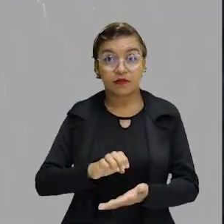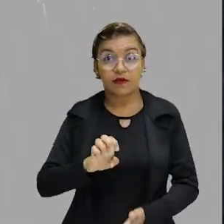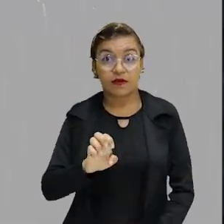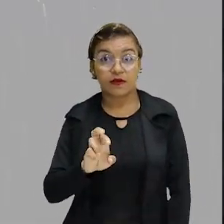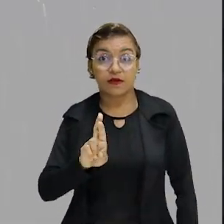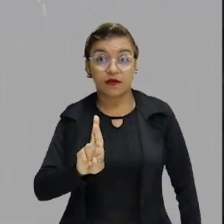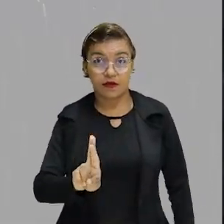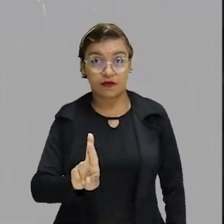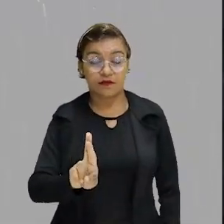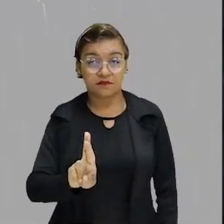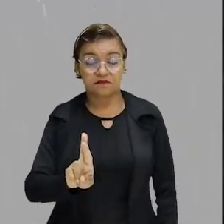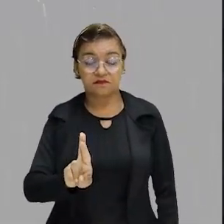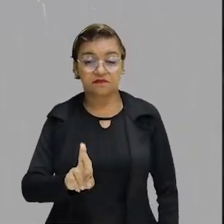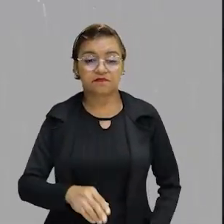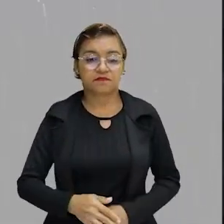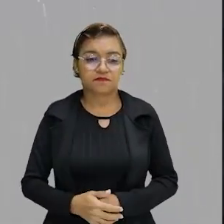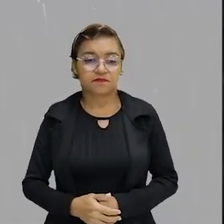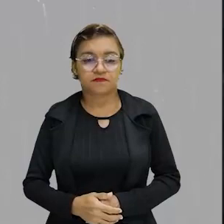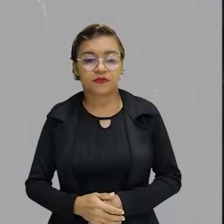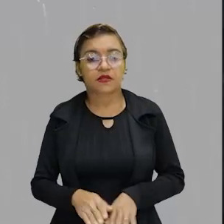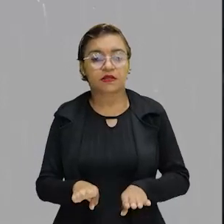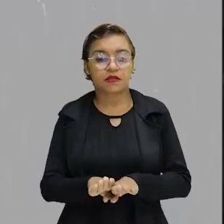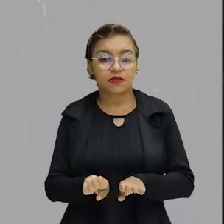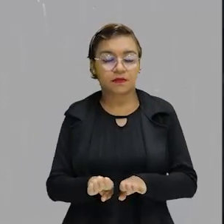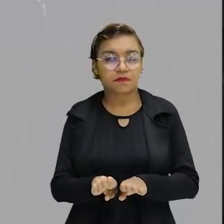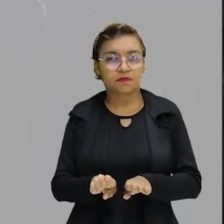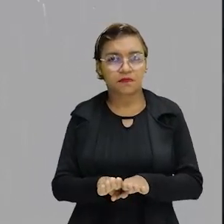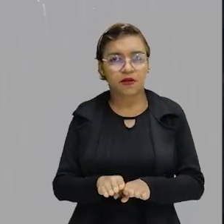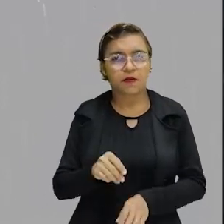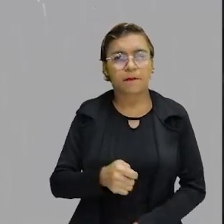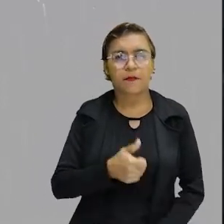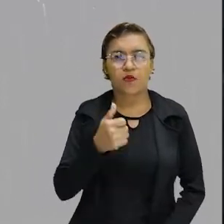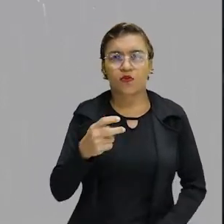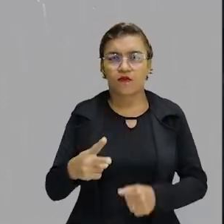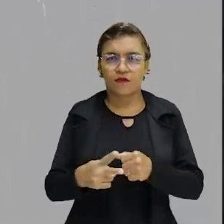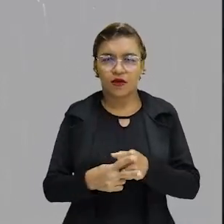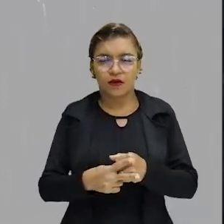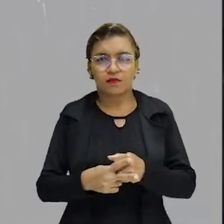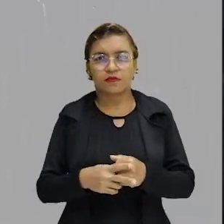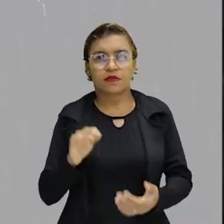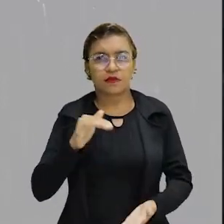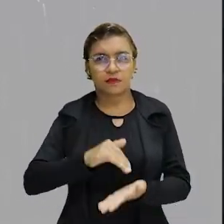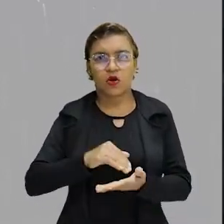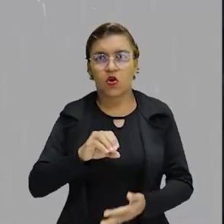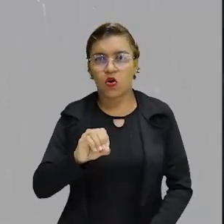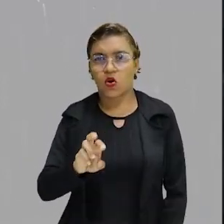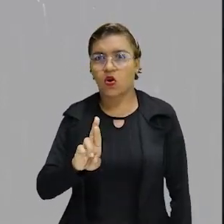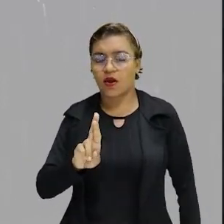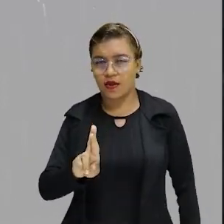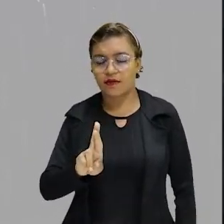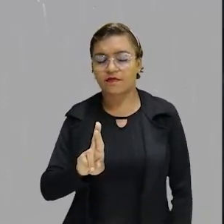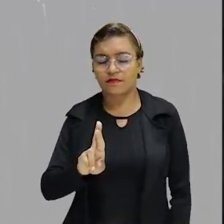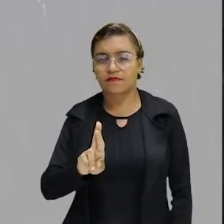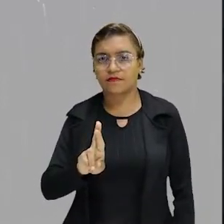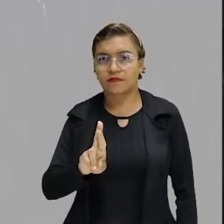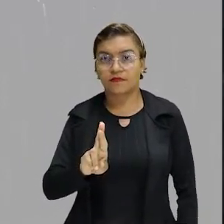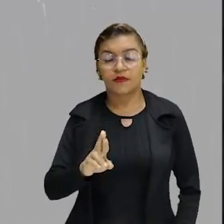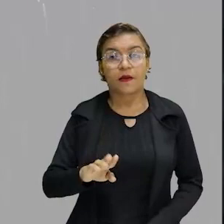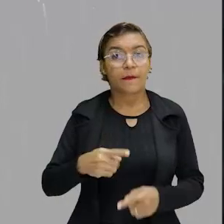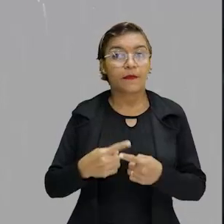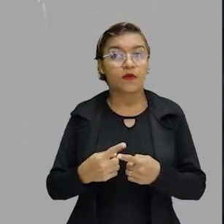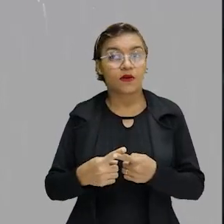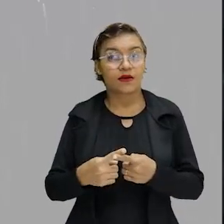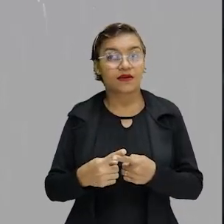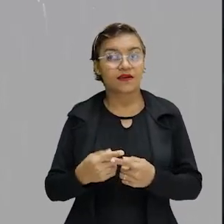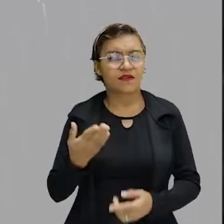Comer, vender. Temos também poucos verbos terminados em OR. Compor, decompor. Porque antigamente o